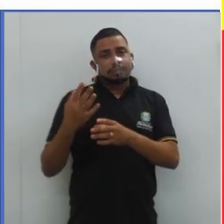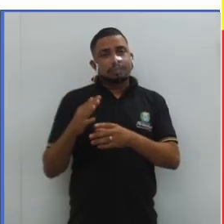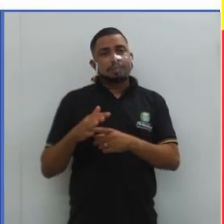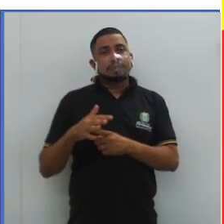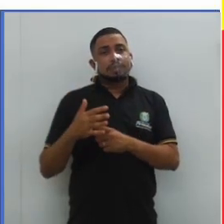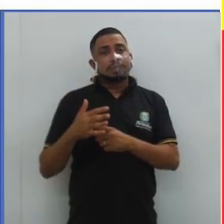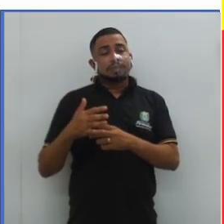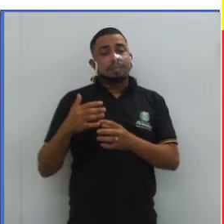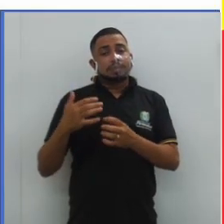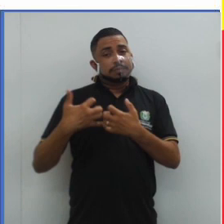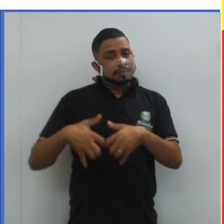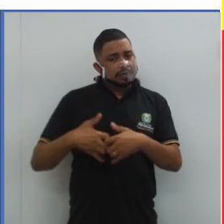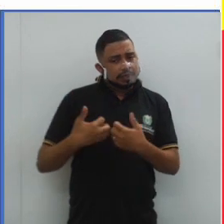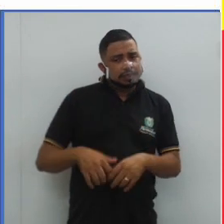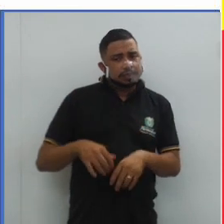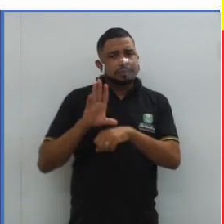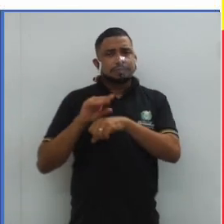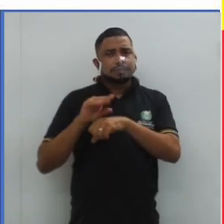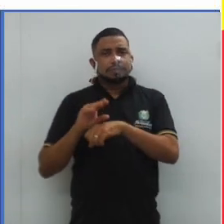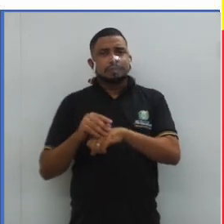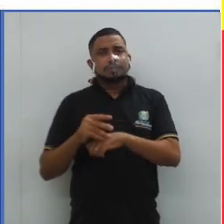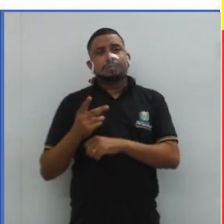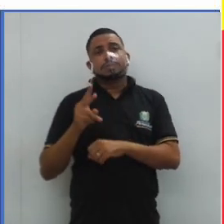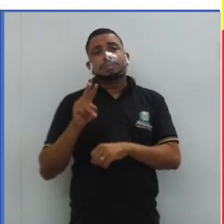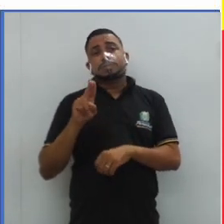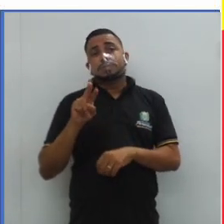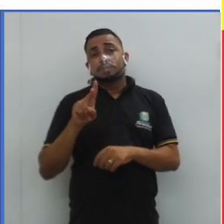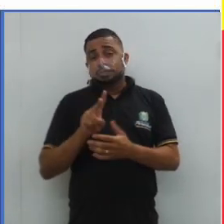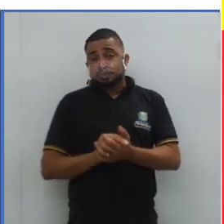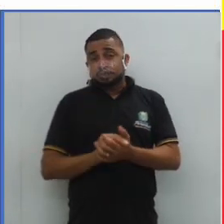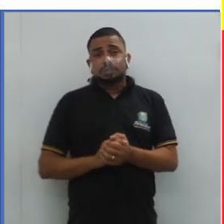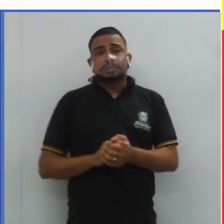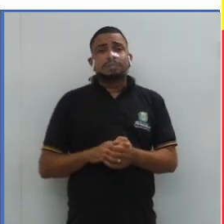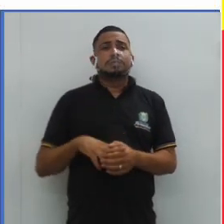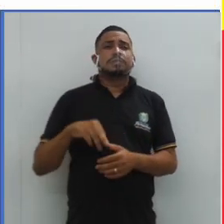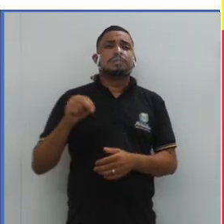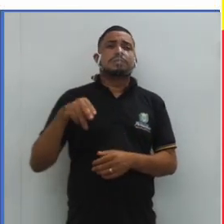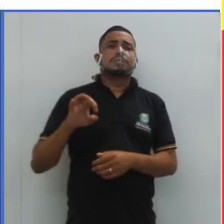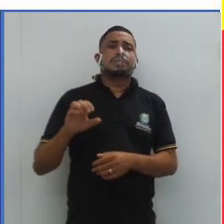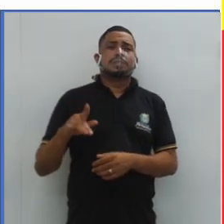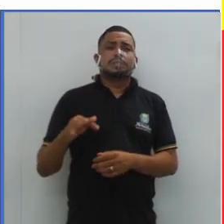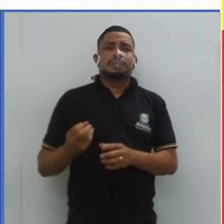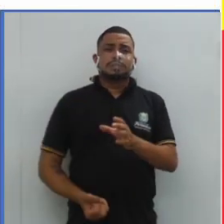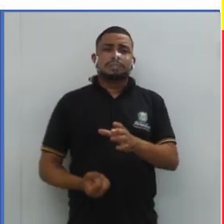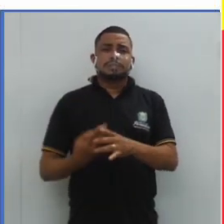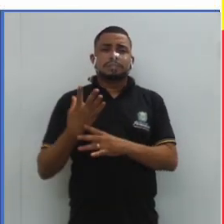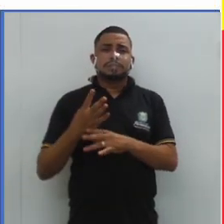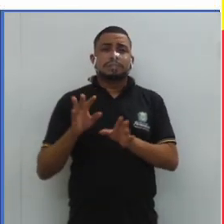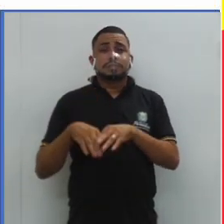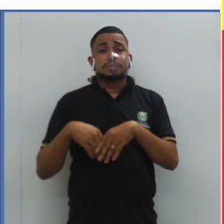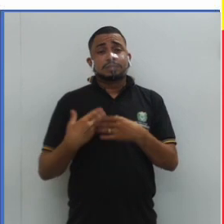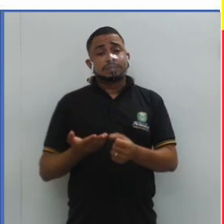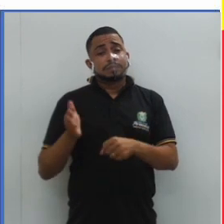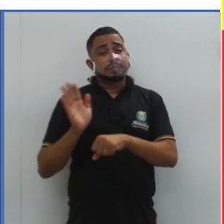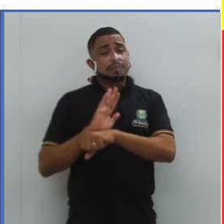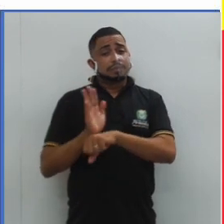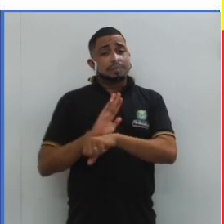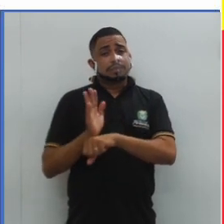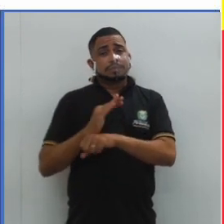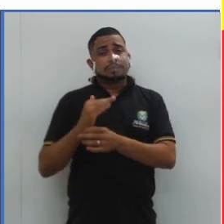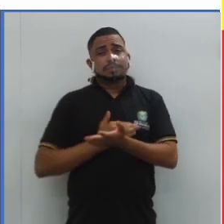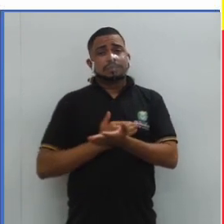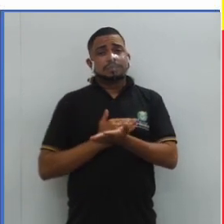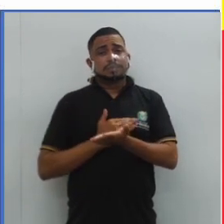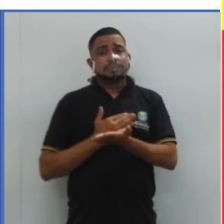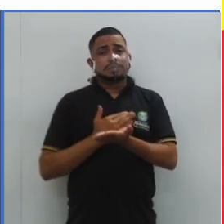invenção da máquina fotográfica, né, que os irmãos Lumière inventaram o cinematógrafo, certo? Então, assim, o cinema